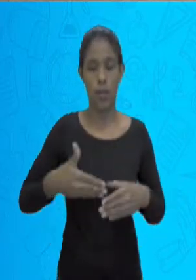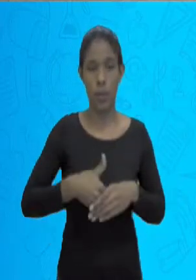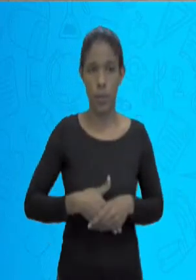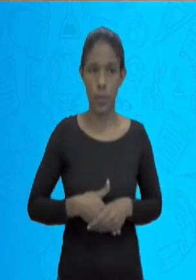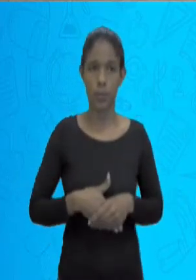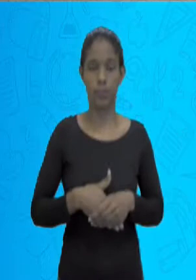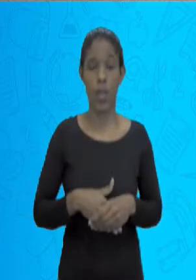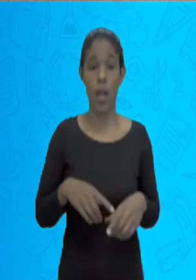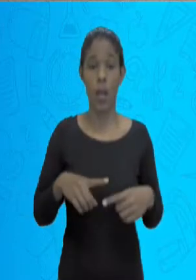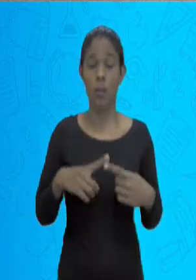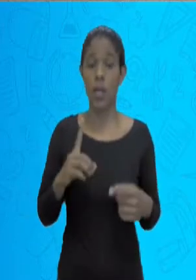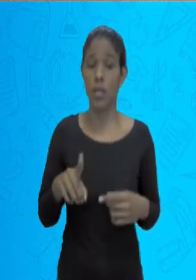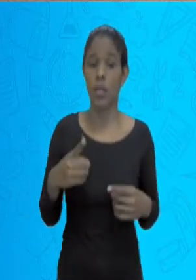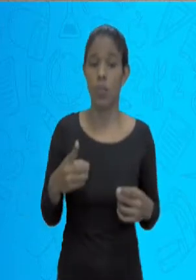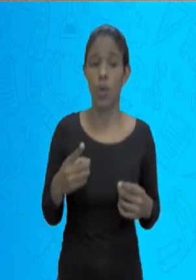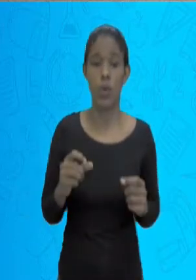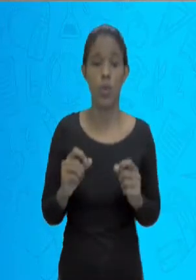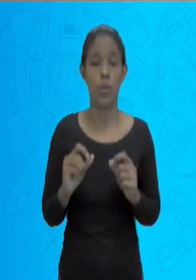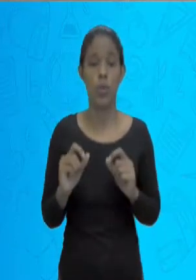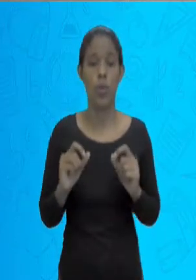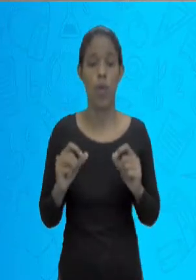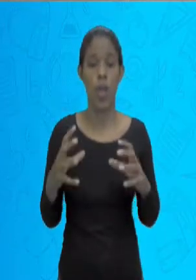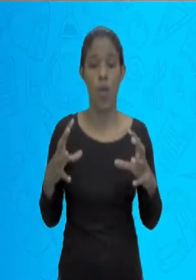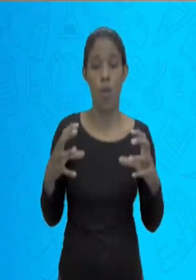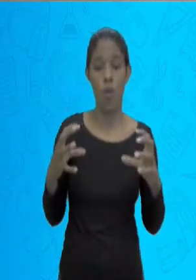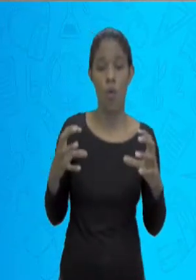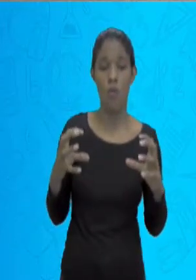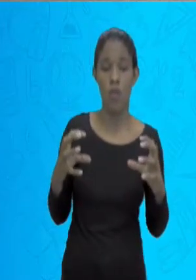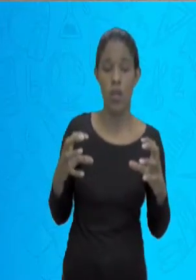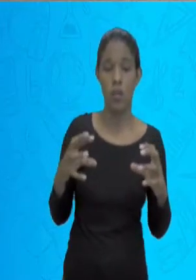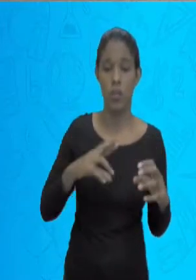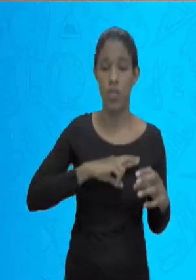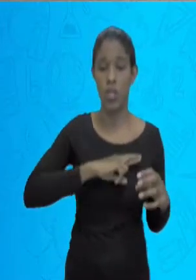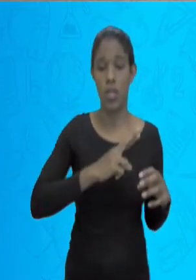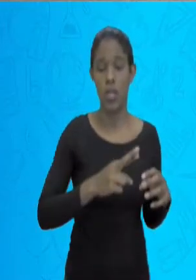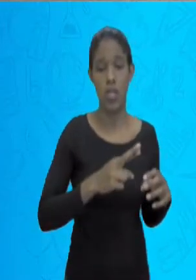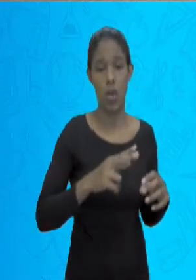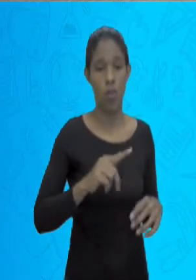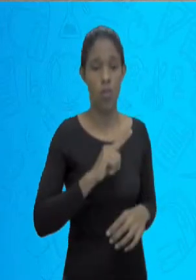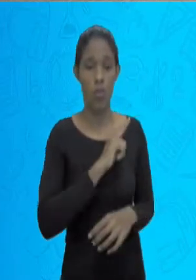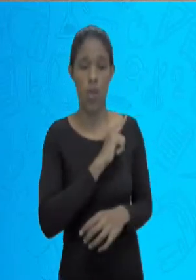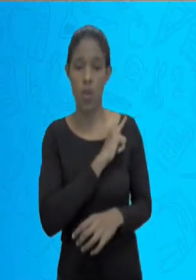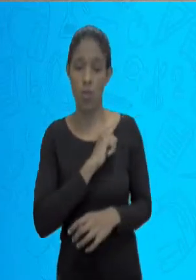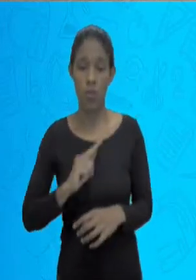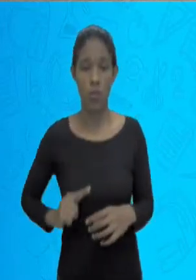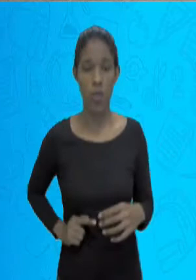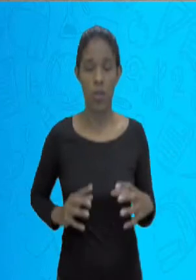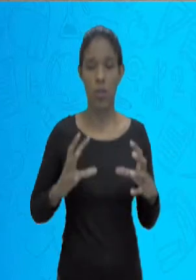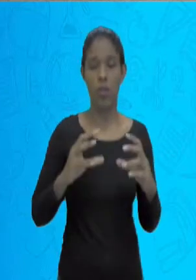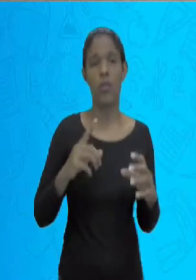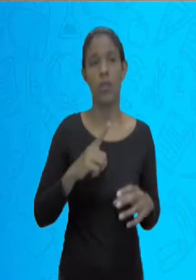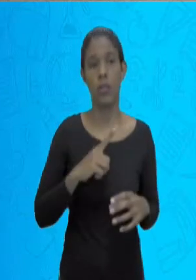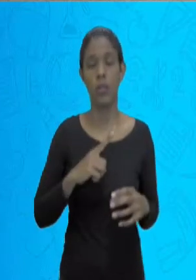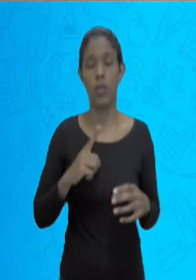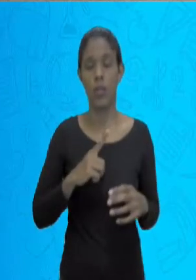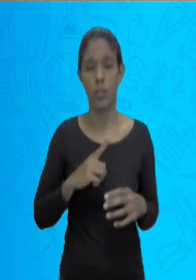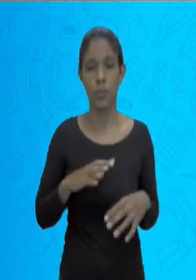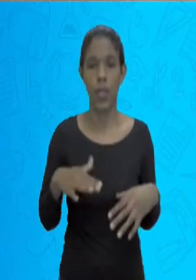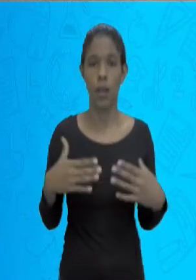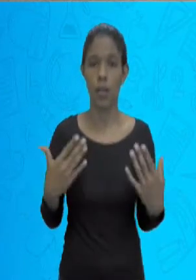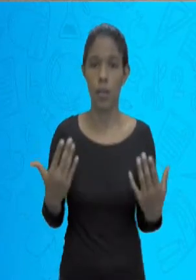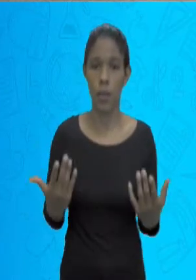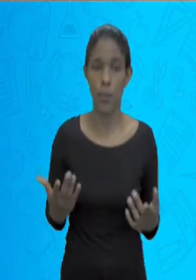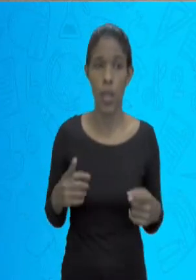o governo do imperador francês. Mas com a recusa papal em integrar-se na